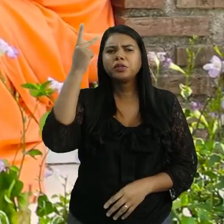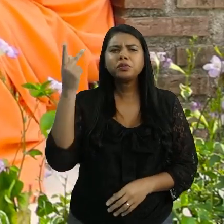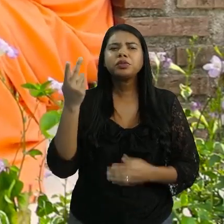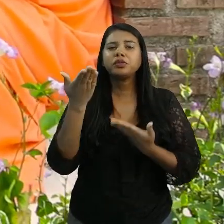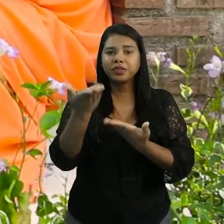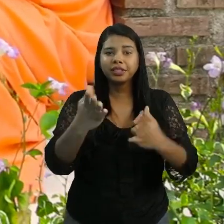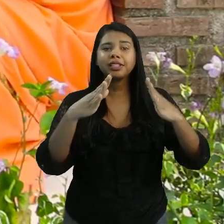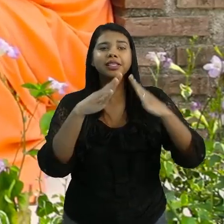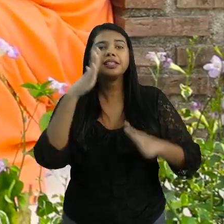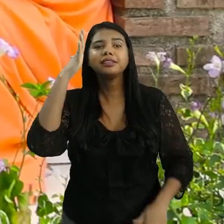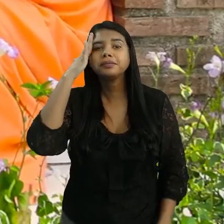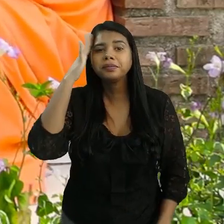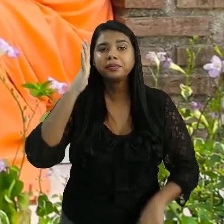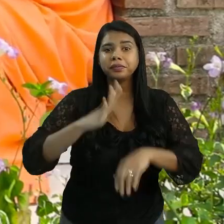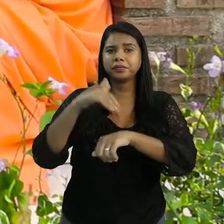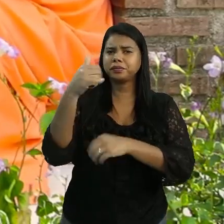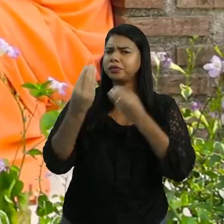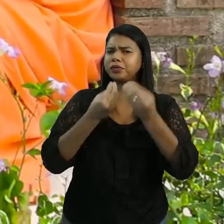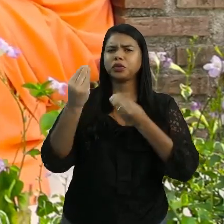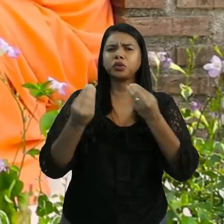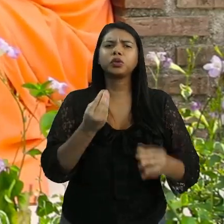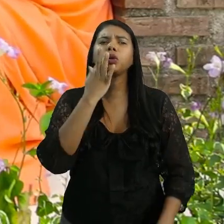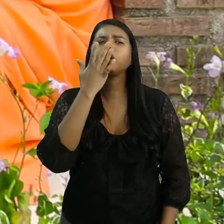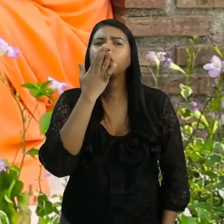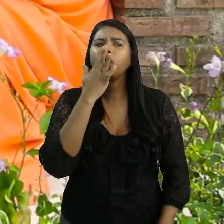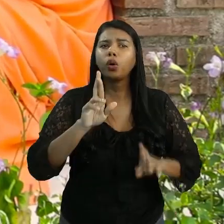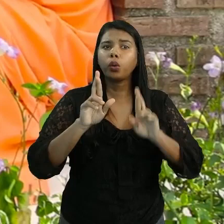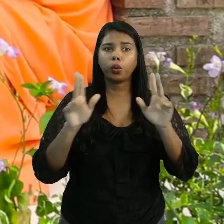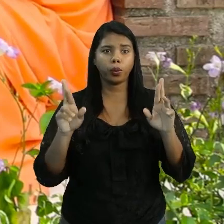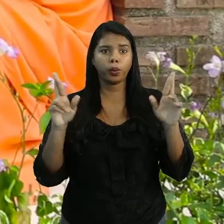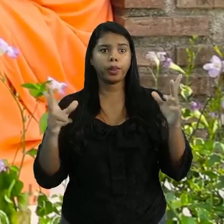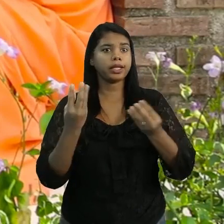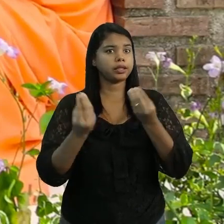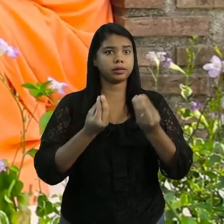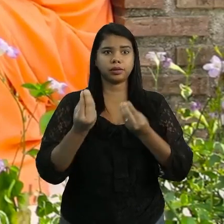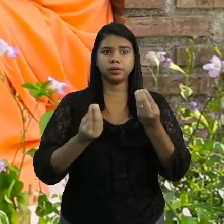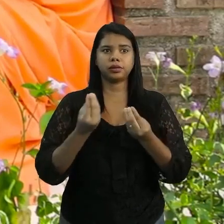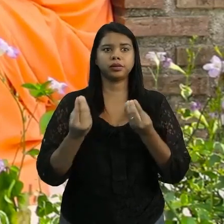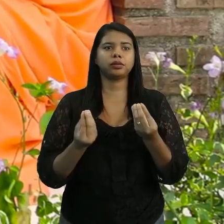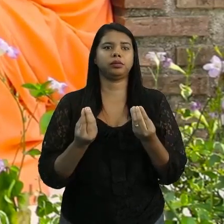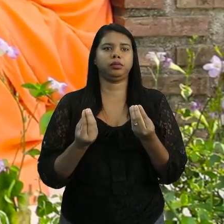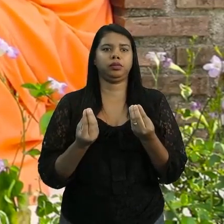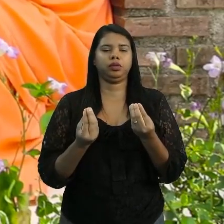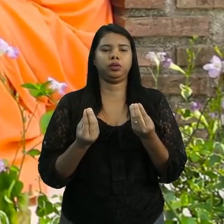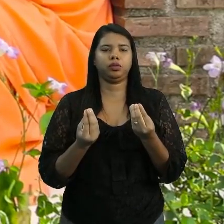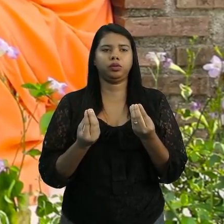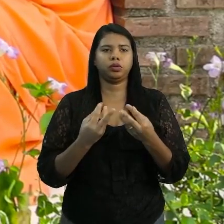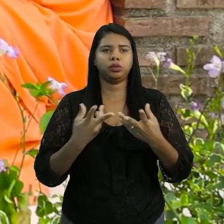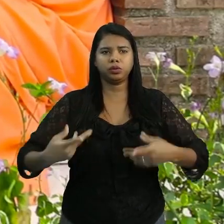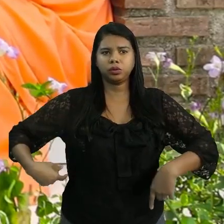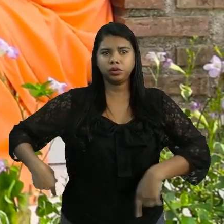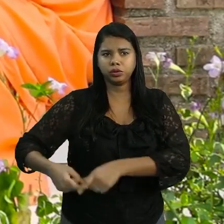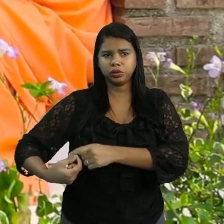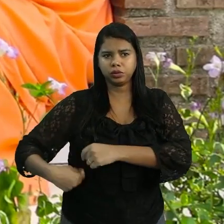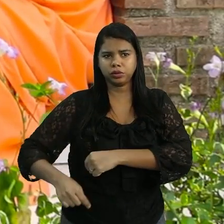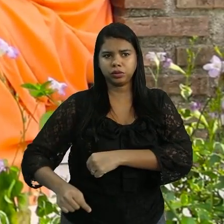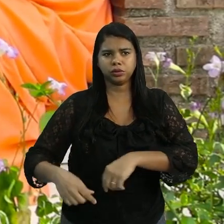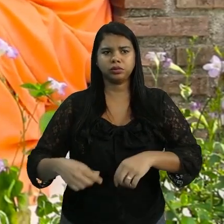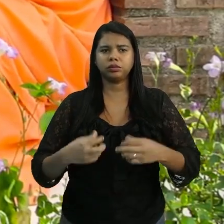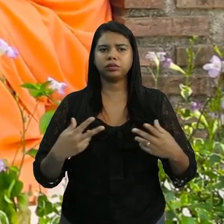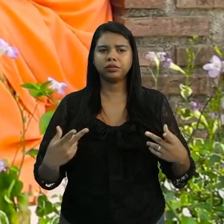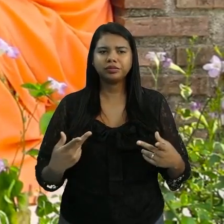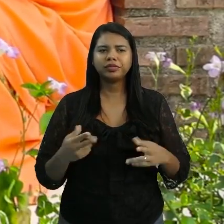imitar, né? Não, porque não dá para imitar Deus. A gente precisa seguir. Né? Agora, deixa eu ser um pouco talvez invasivo, Maharaj, e perguntar sobre